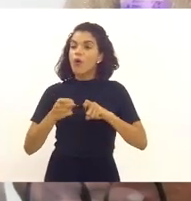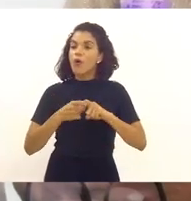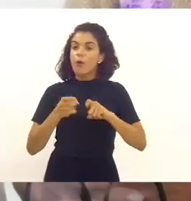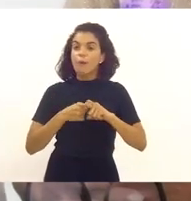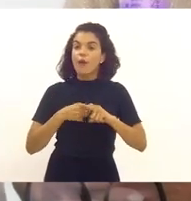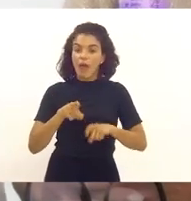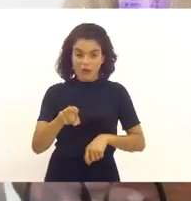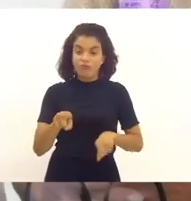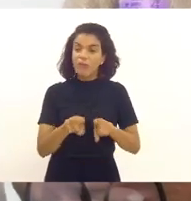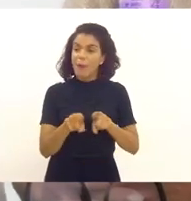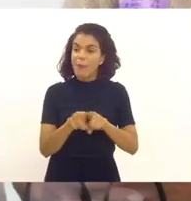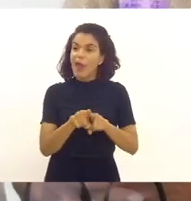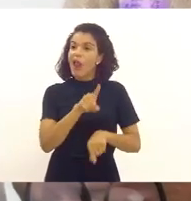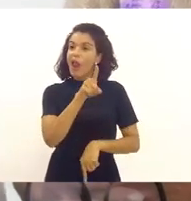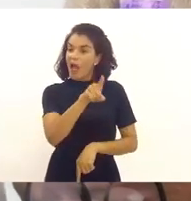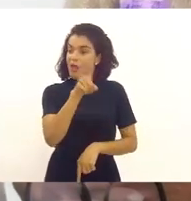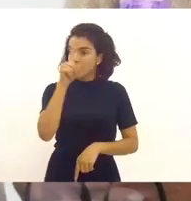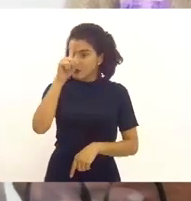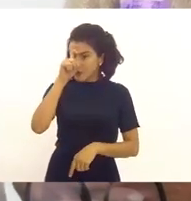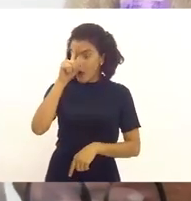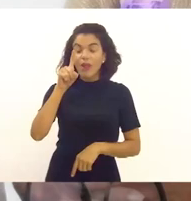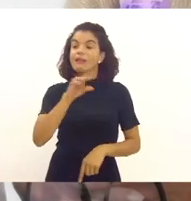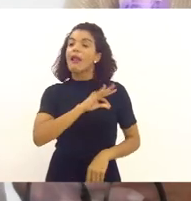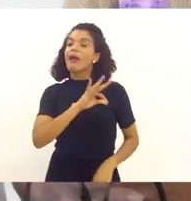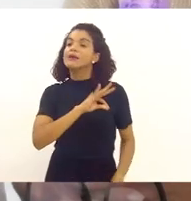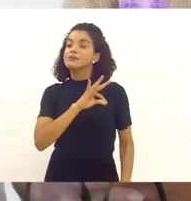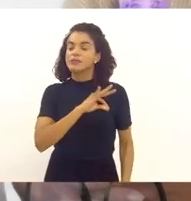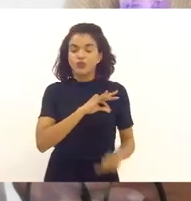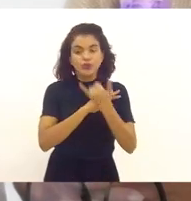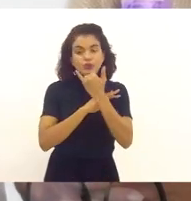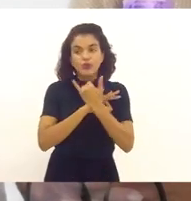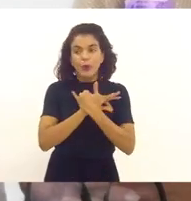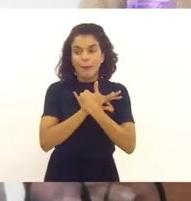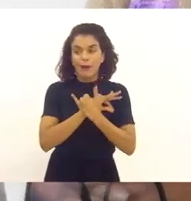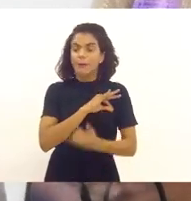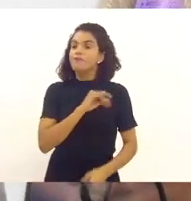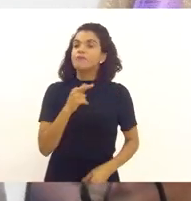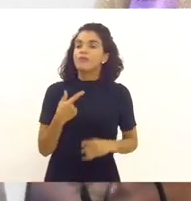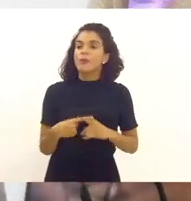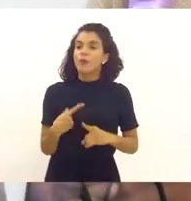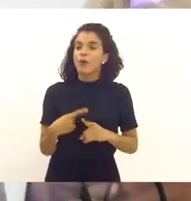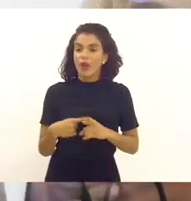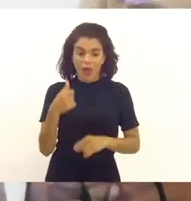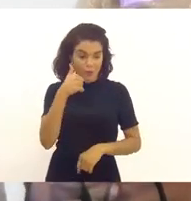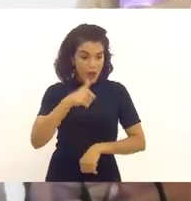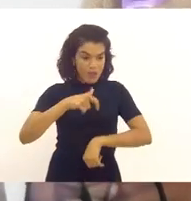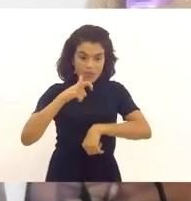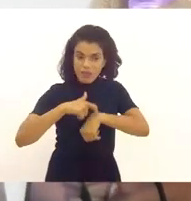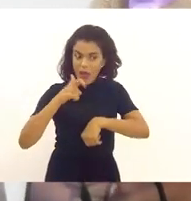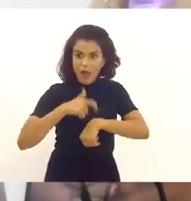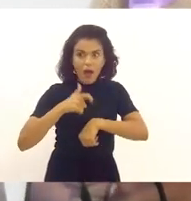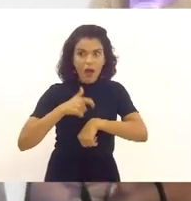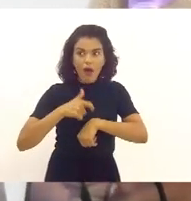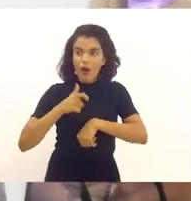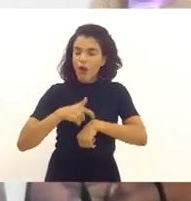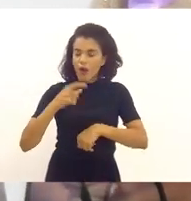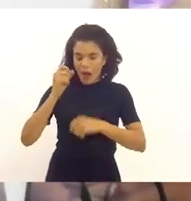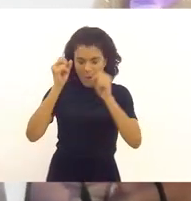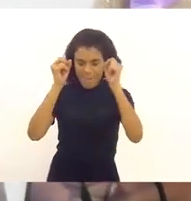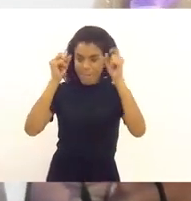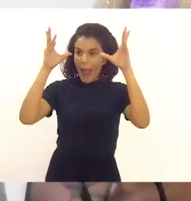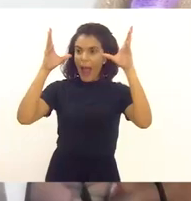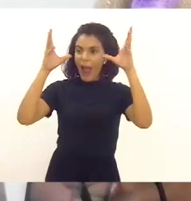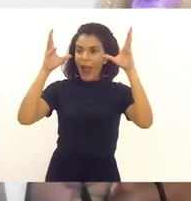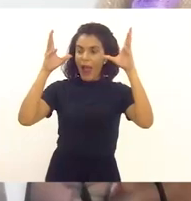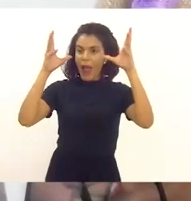e o médico terminou o plantão dele no hospital no hospital não na delegacia desculpem porque ela na mesma hora tem ligou o farol dela